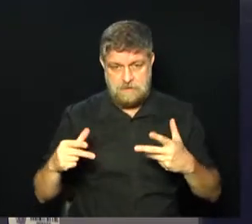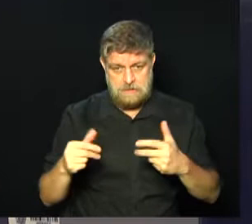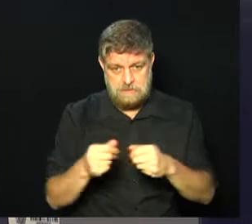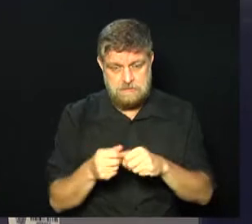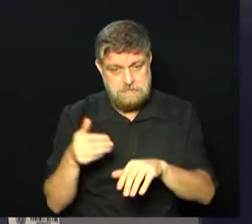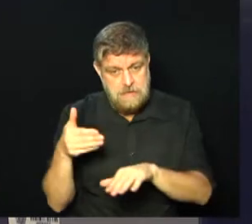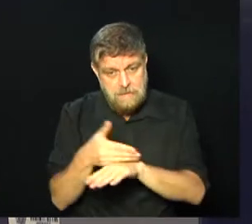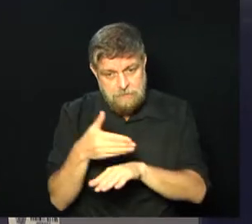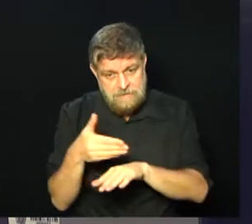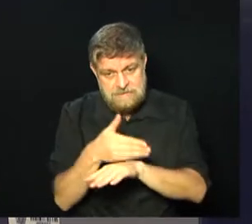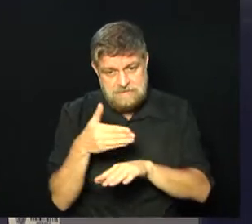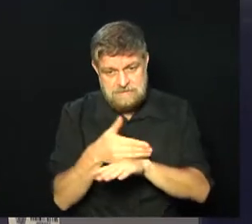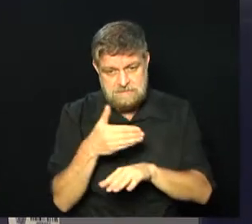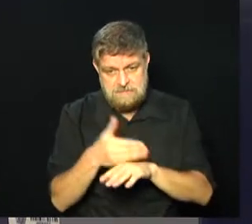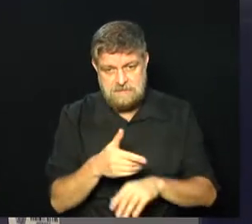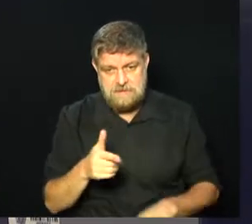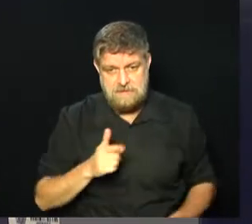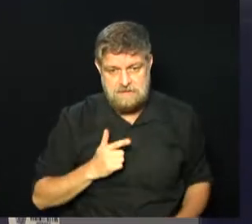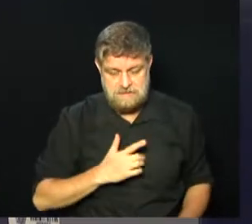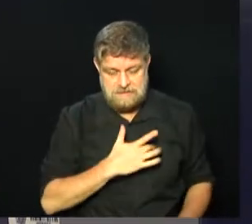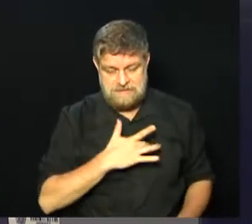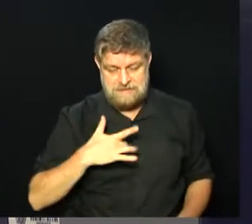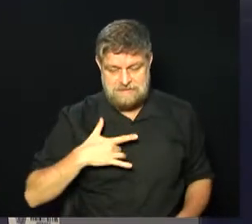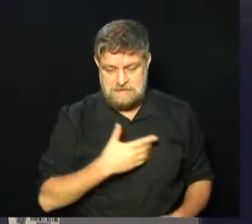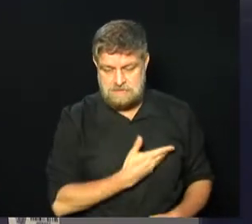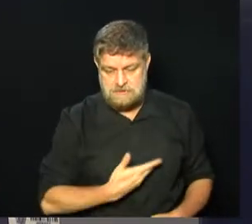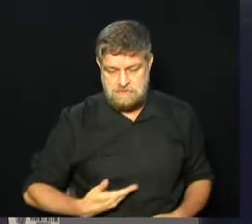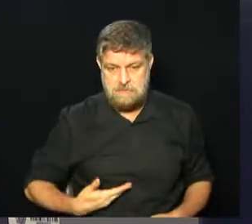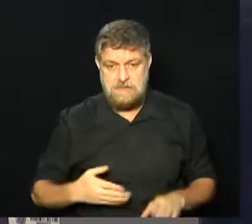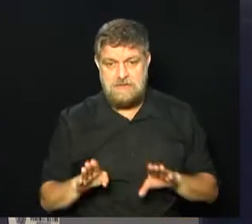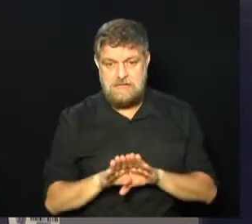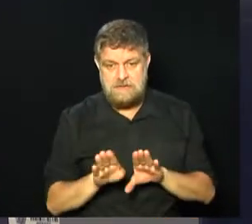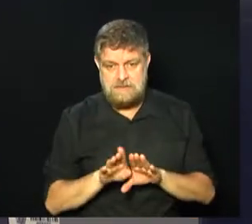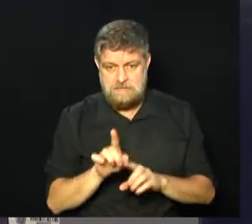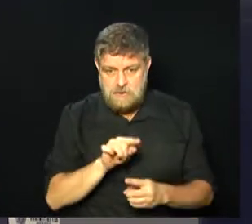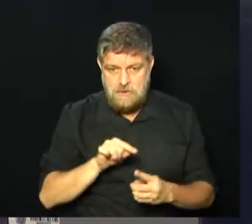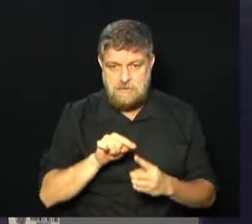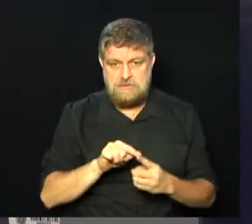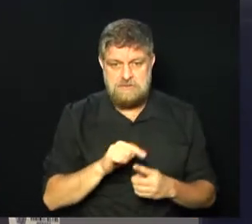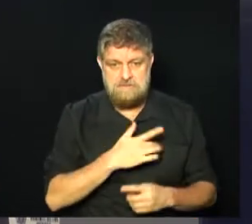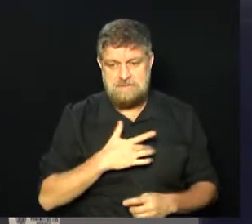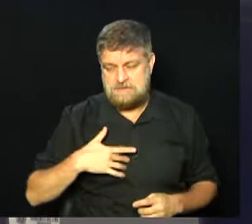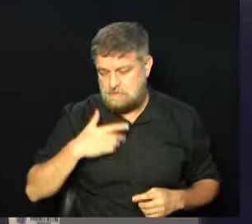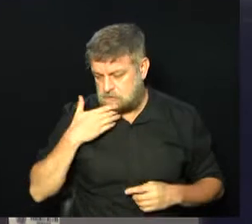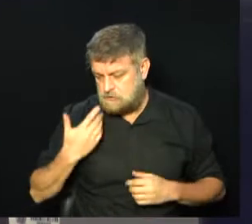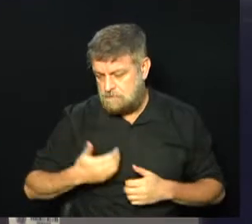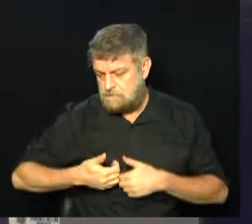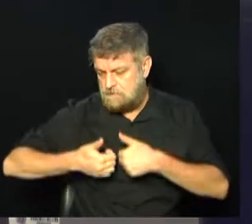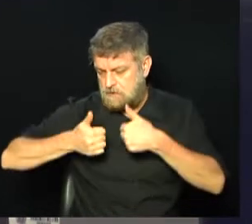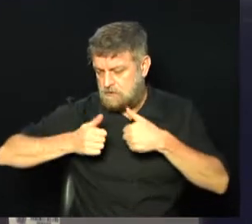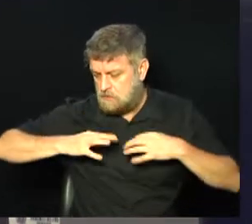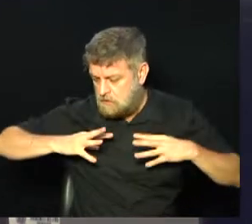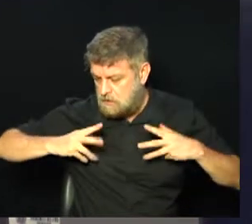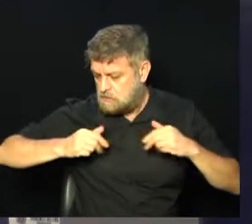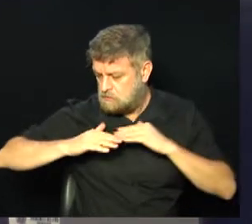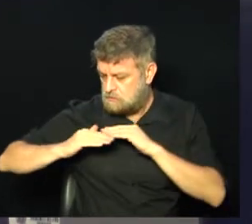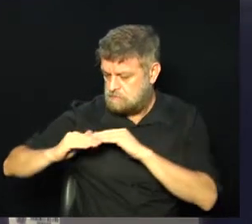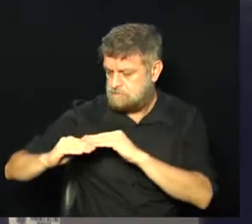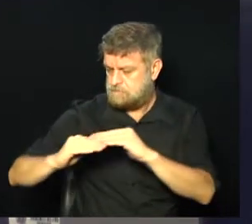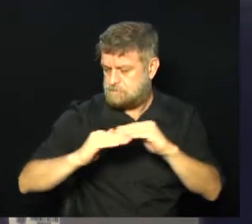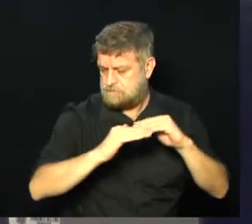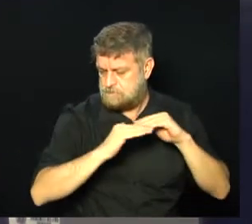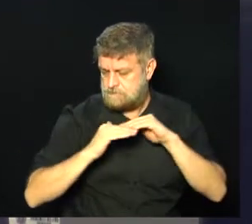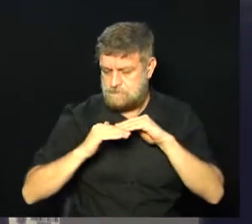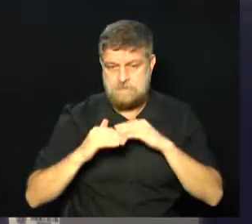mais do processo de saúde pública e de construção de uma saúde melhor para todos.